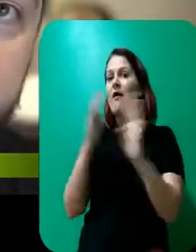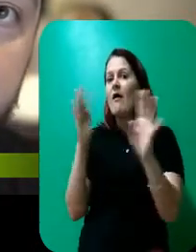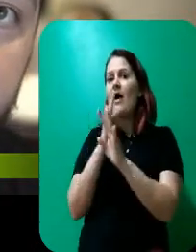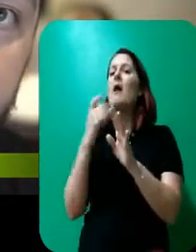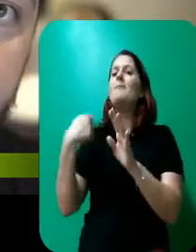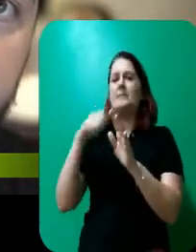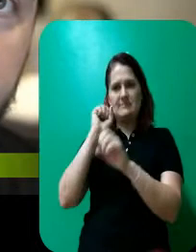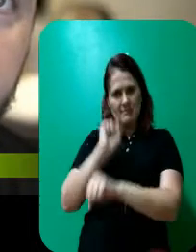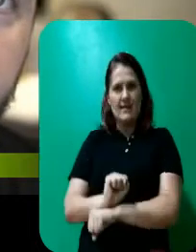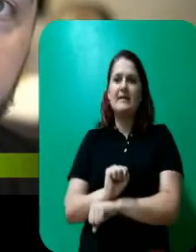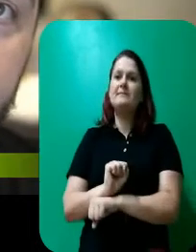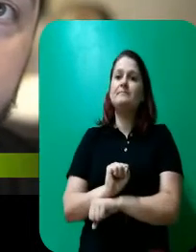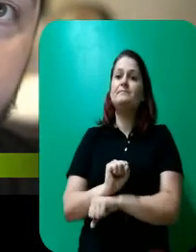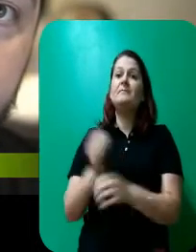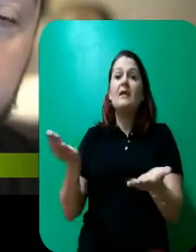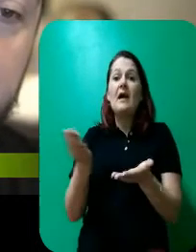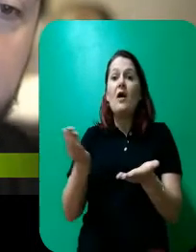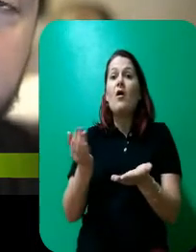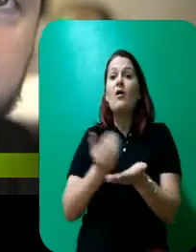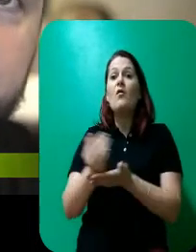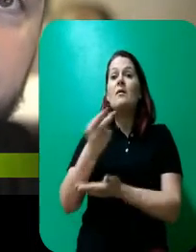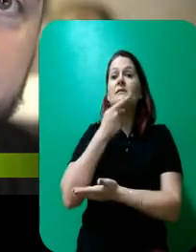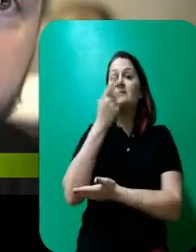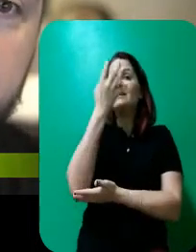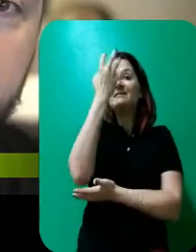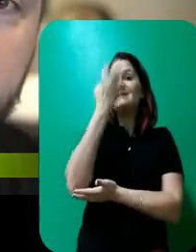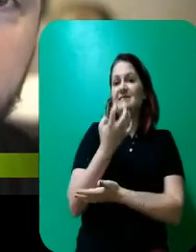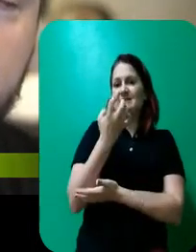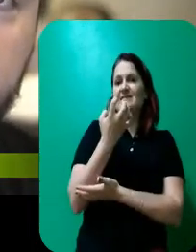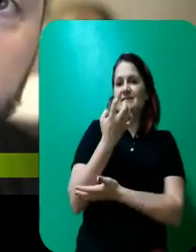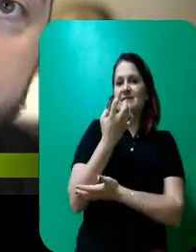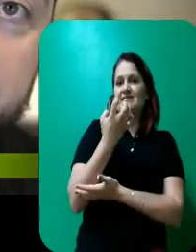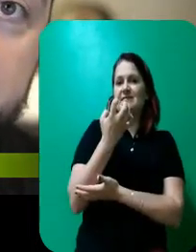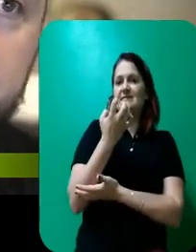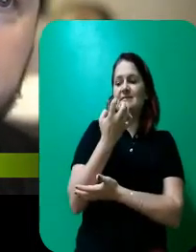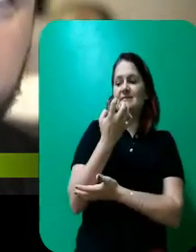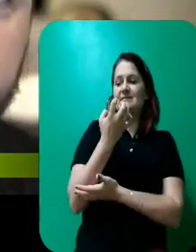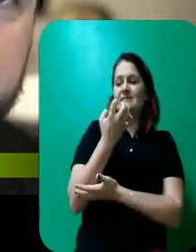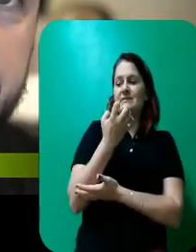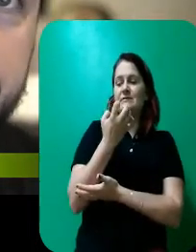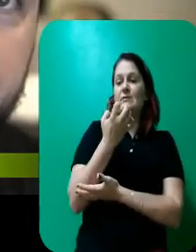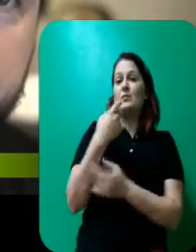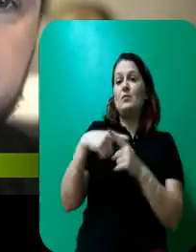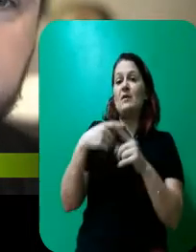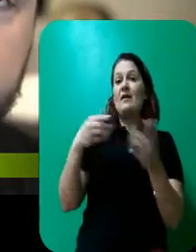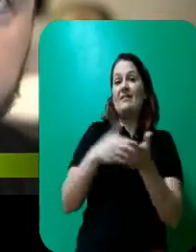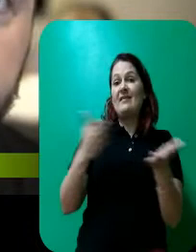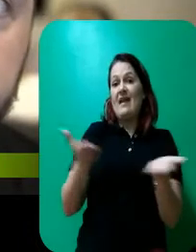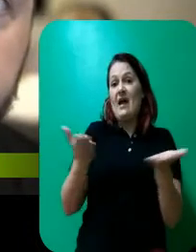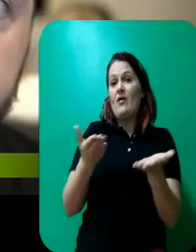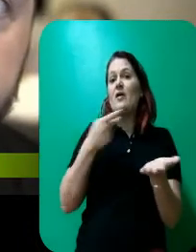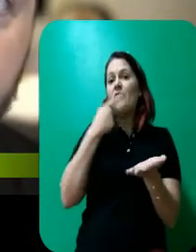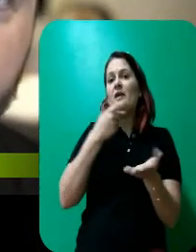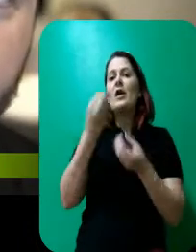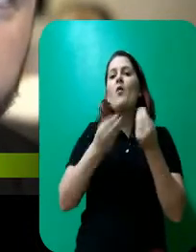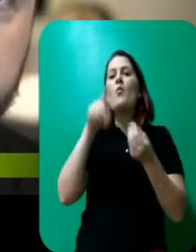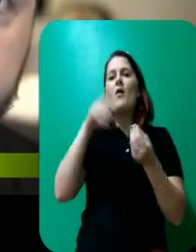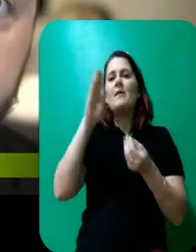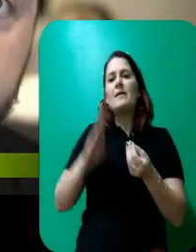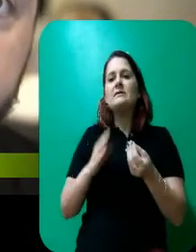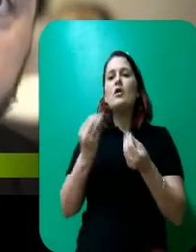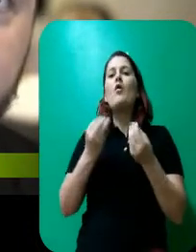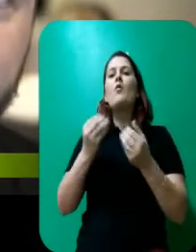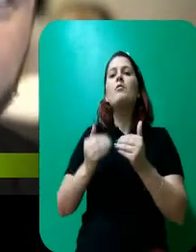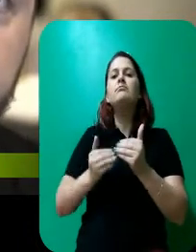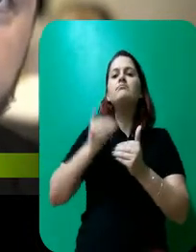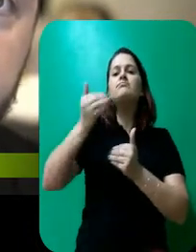na parte séria da conversa até aqui, porque até aqui eu dei a situação atual do Brasil e para onde a gente vai nos próximos dias. Agora eu quero dizer para